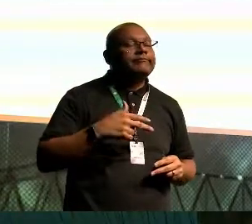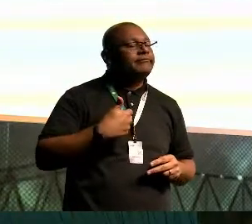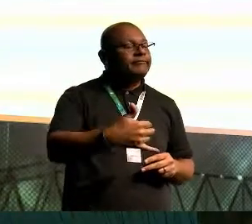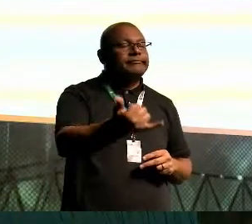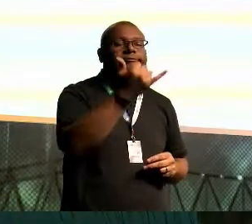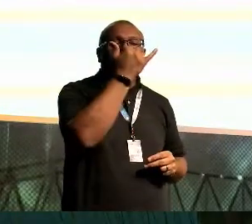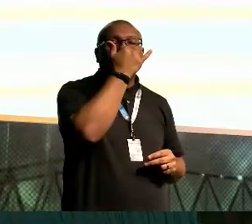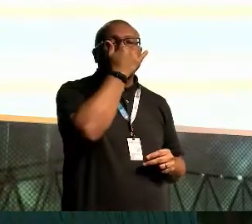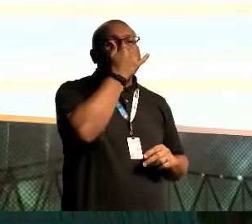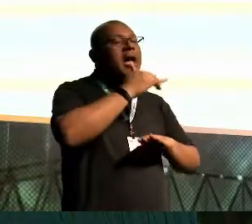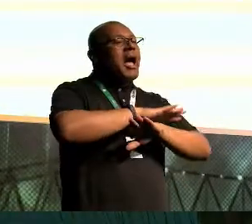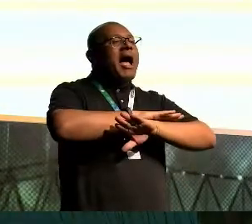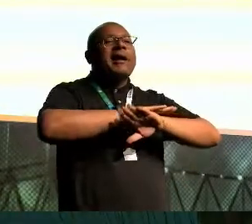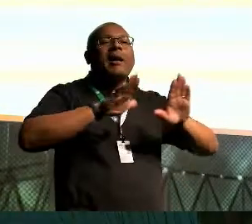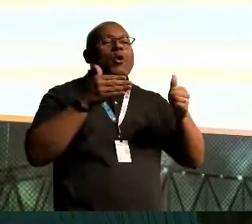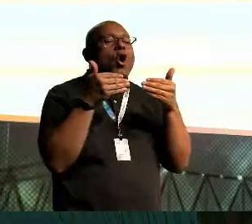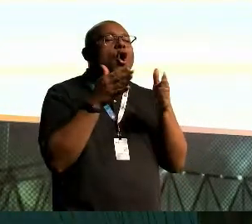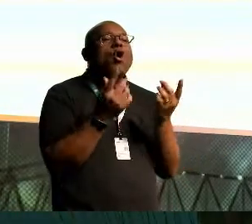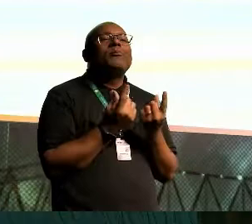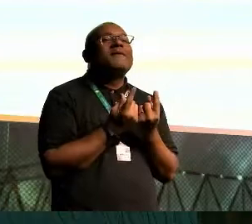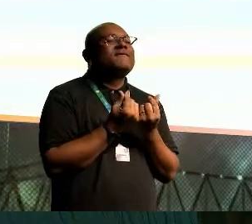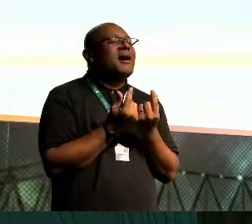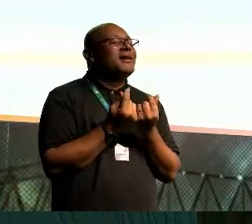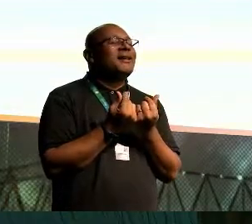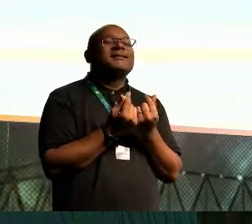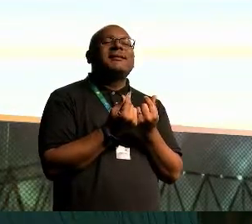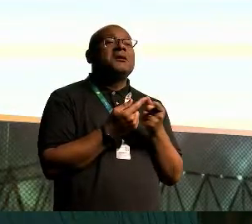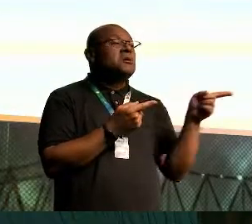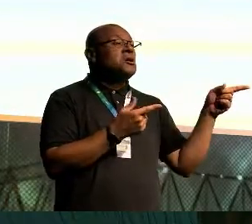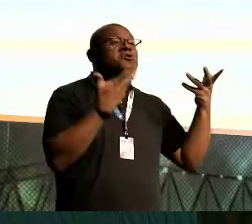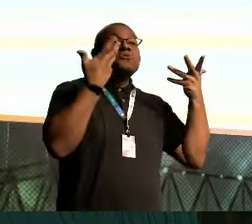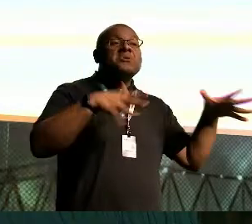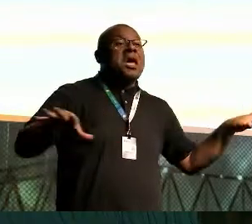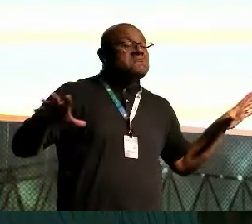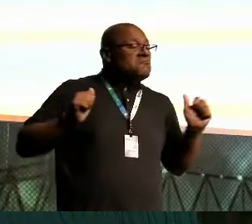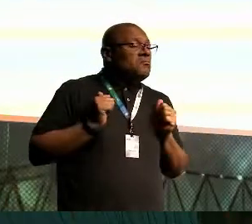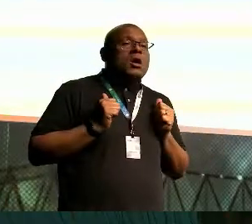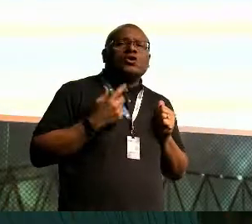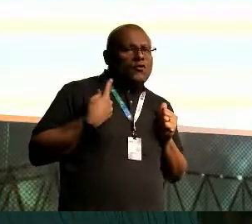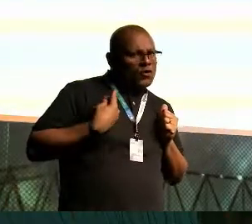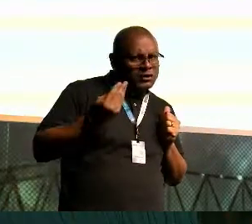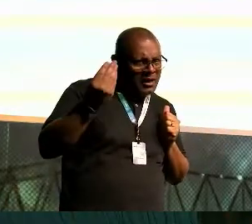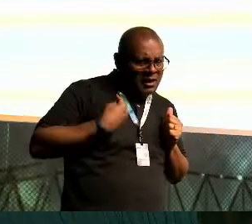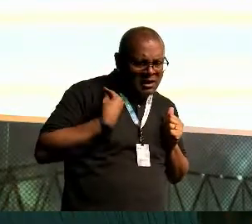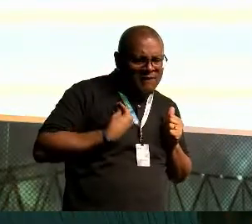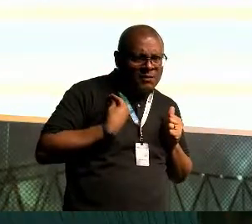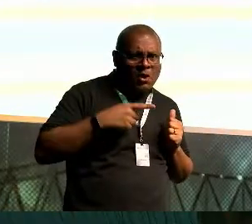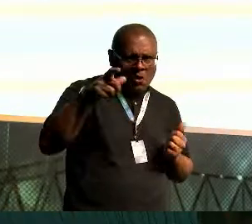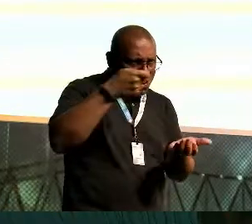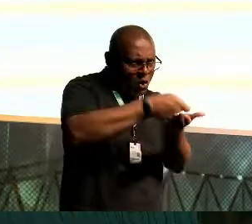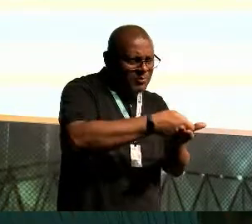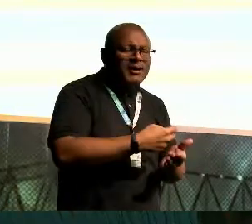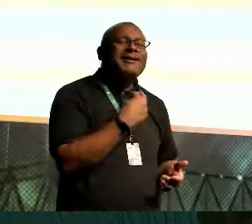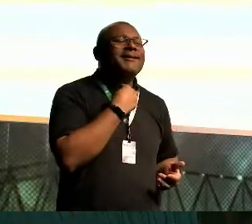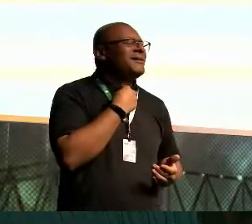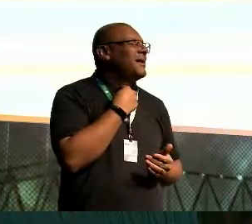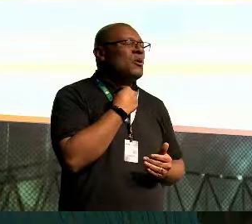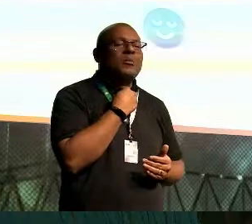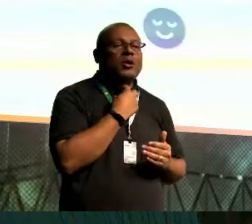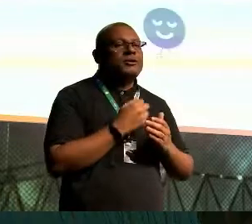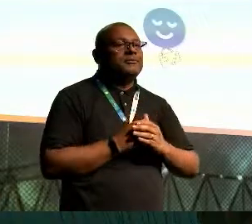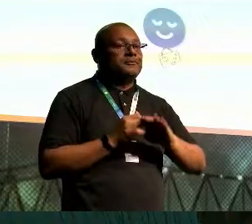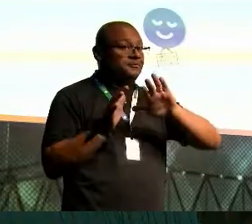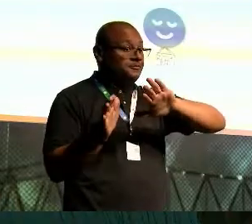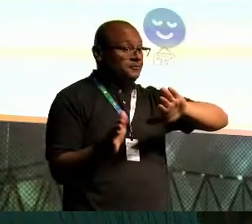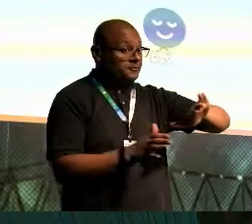falhar. Acabou o Open Finance, não existe mais Open Finance. Se o usuário não quiser compartilhar, ele não compartilha, e a gente não tem Open Finance, simples assim.